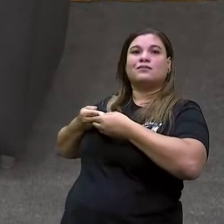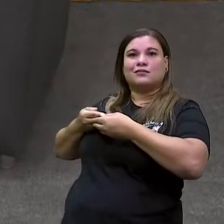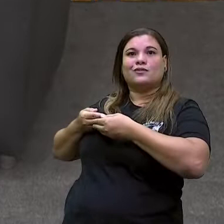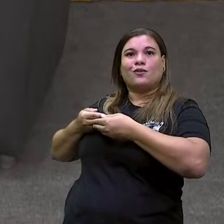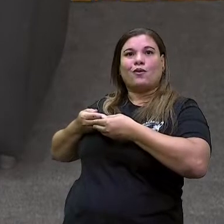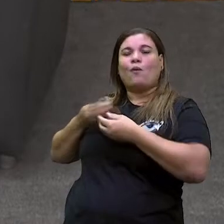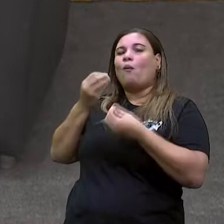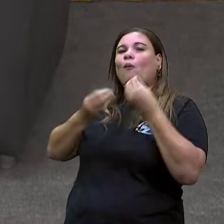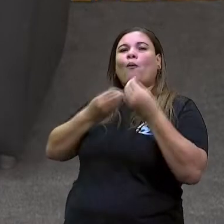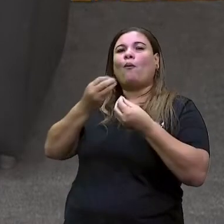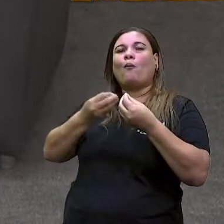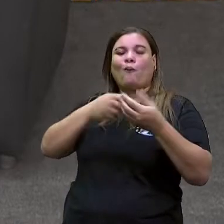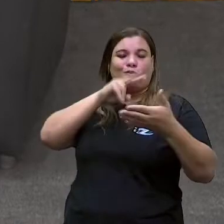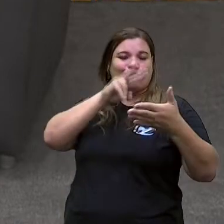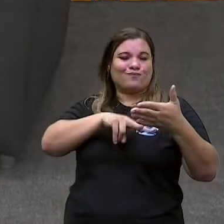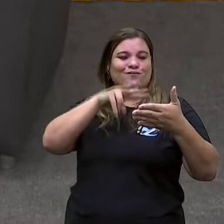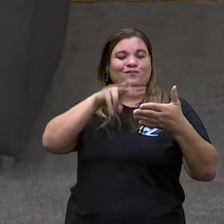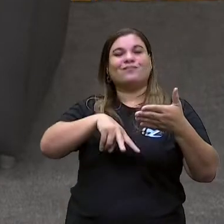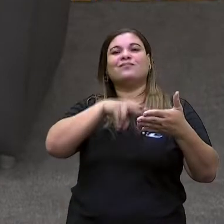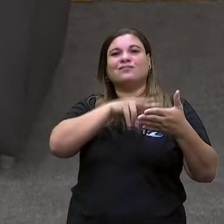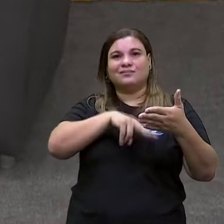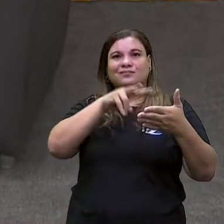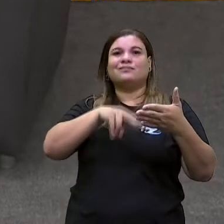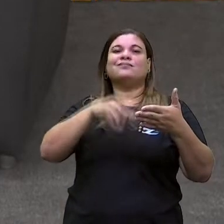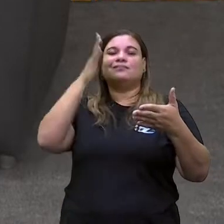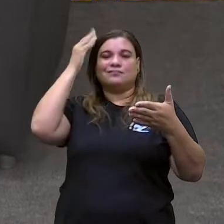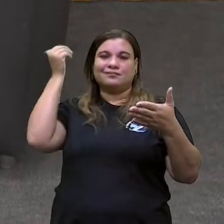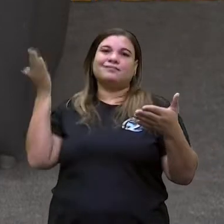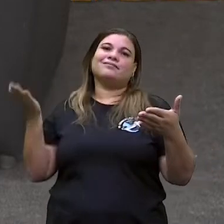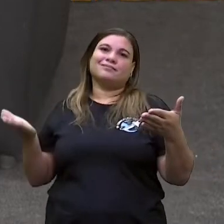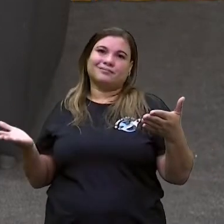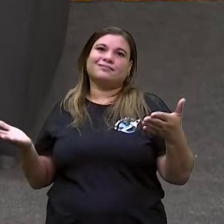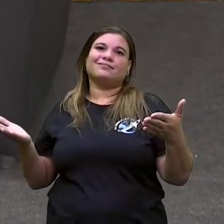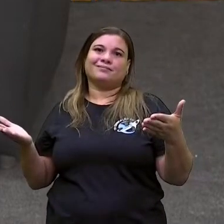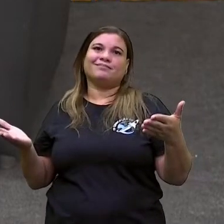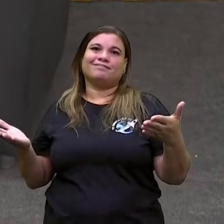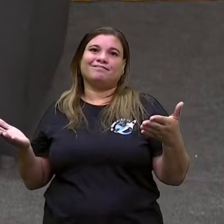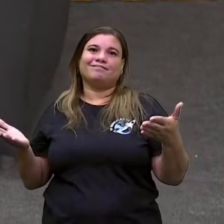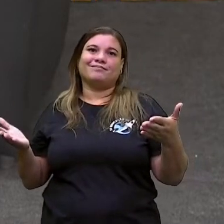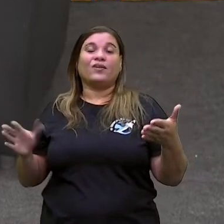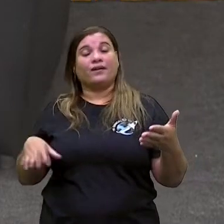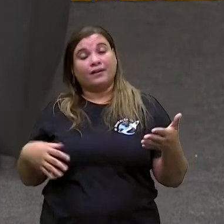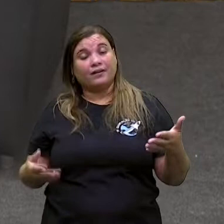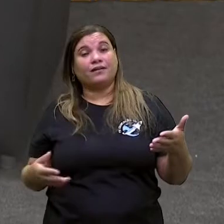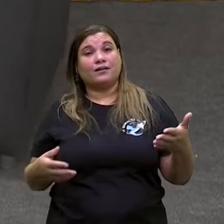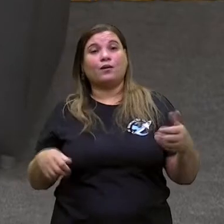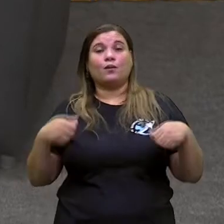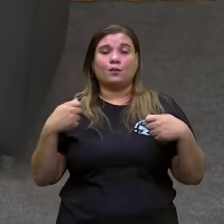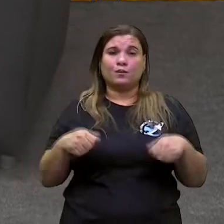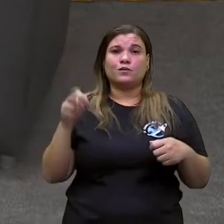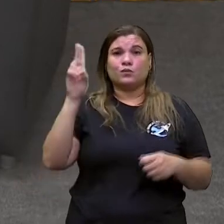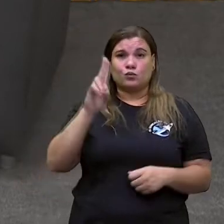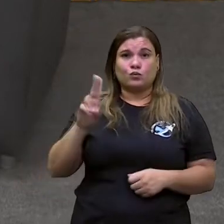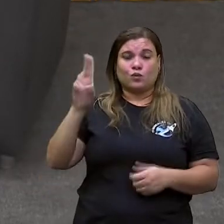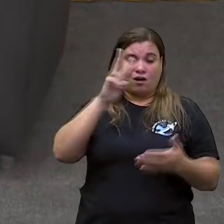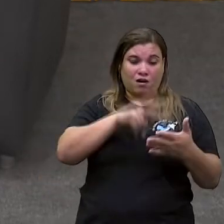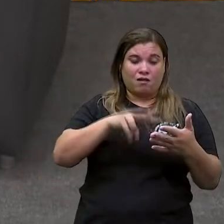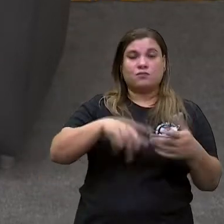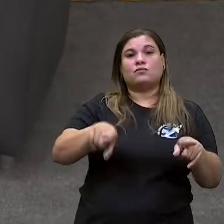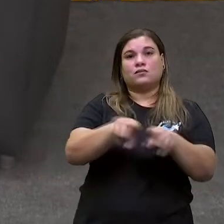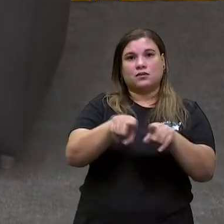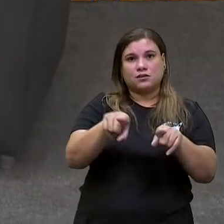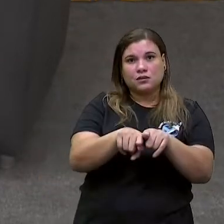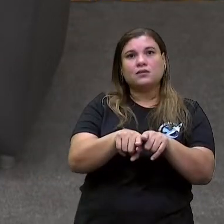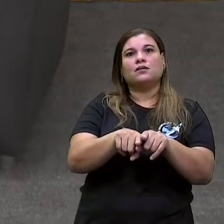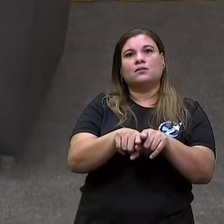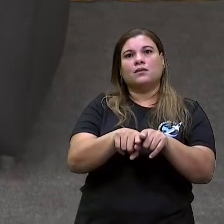uso? Uso pelo lazer. Pela diversão. Olha que coisa maravilhosa, não é? Não está pedindo nada